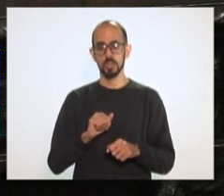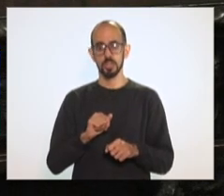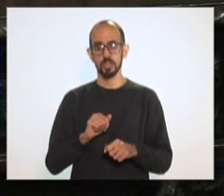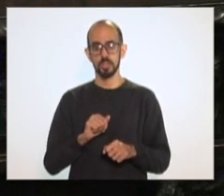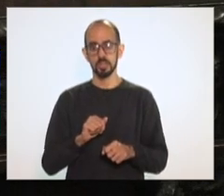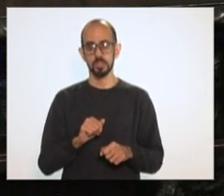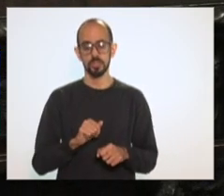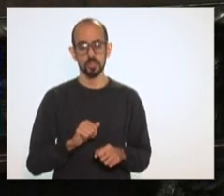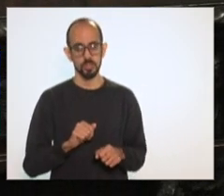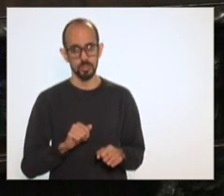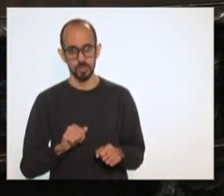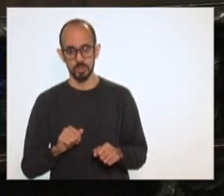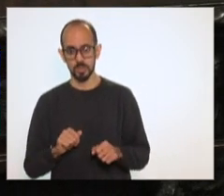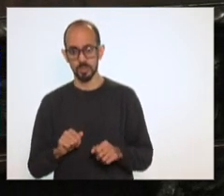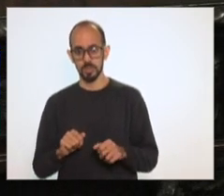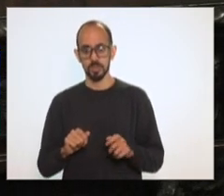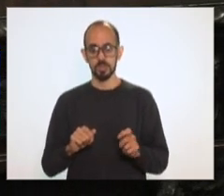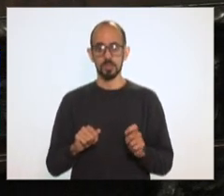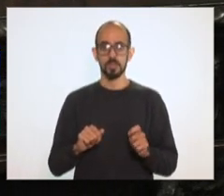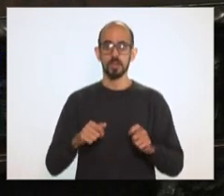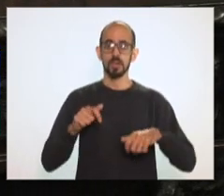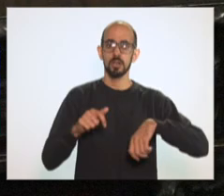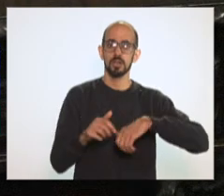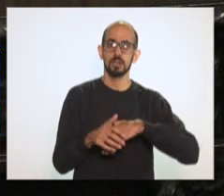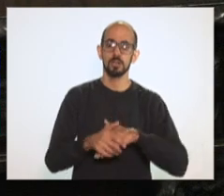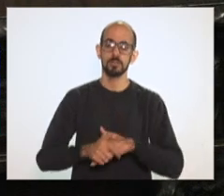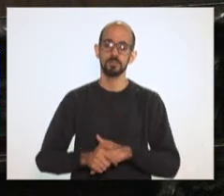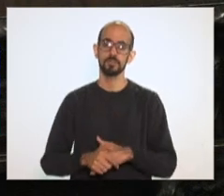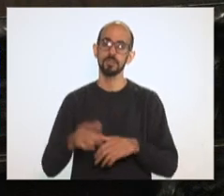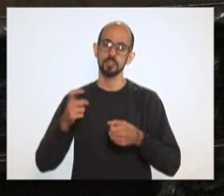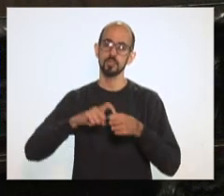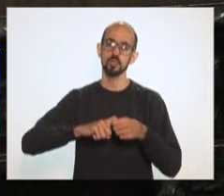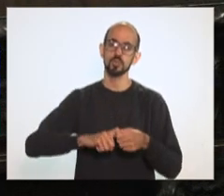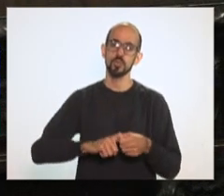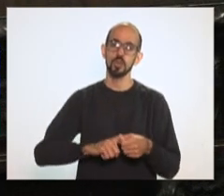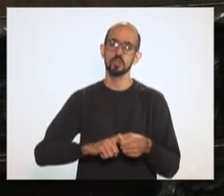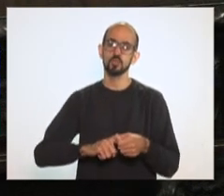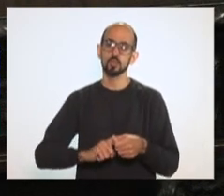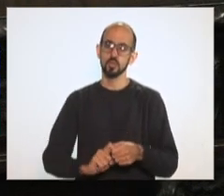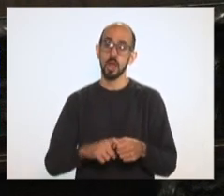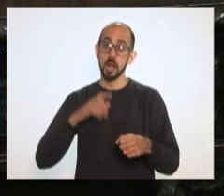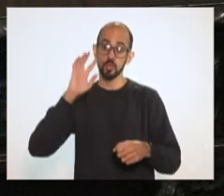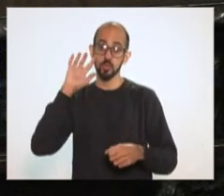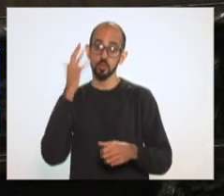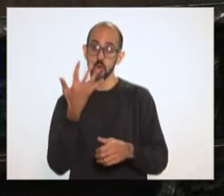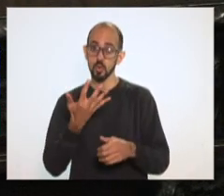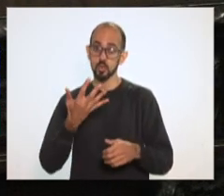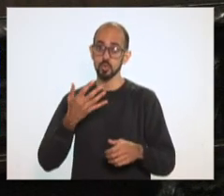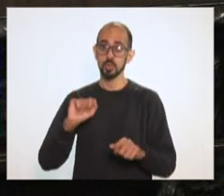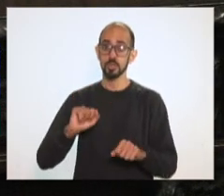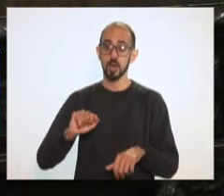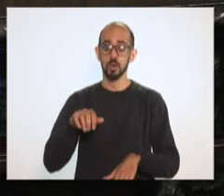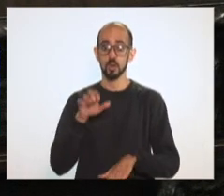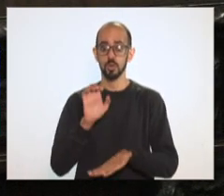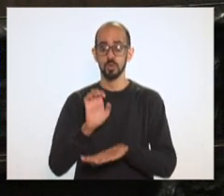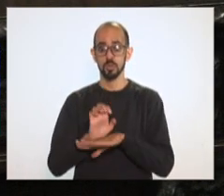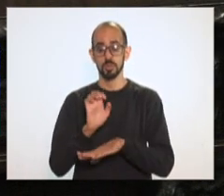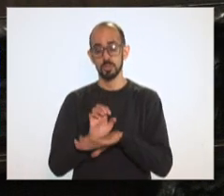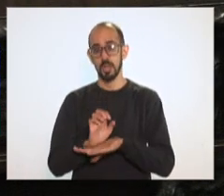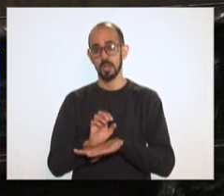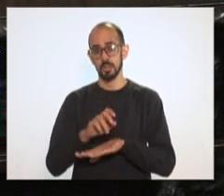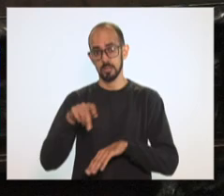parte mas contrata serviços a esse consórcio. A solução para os problemas de saúde que a gente passa no nosso país